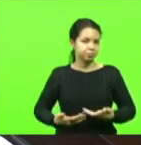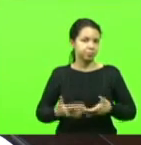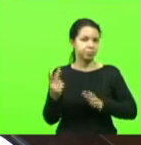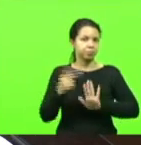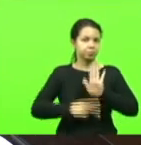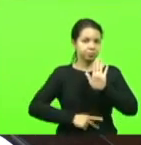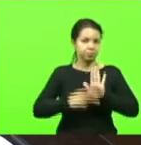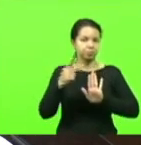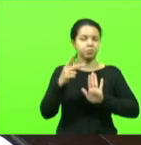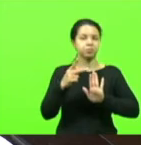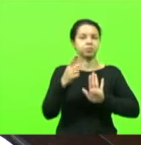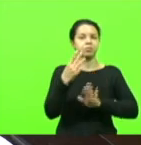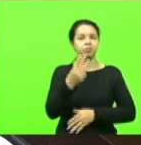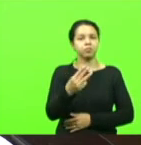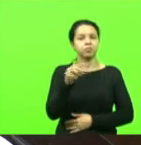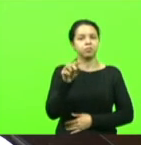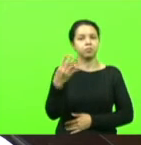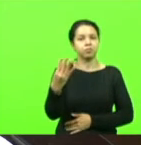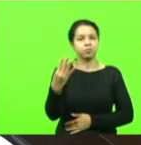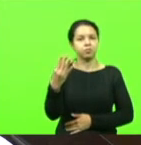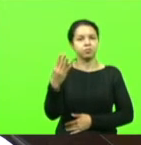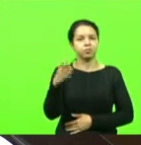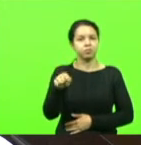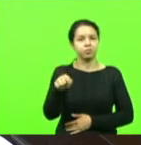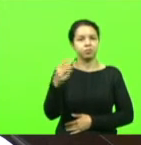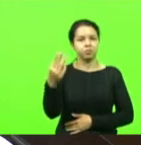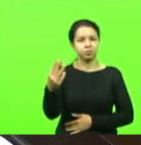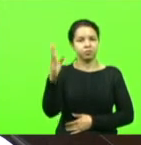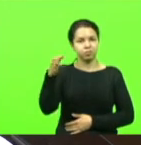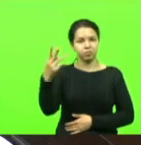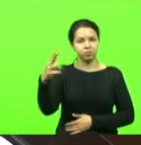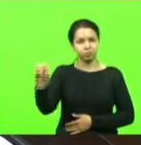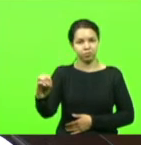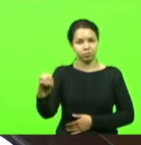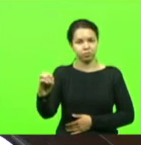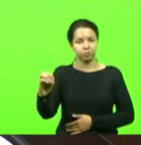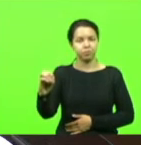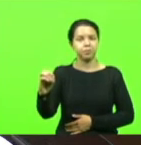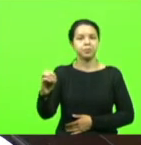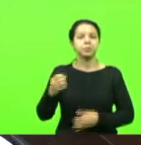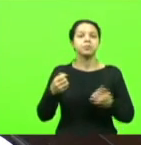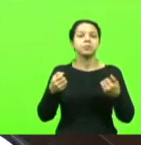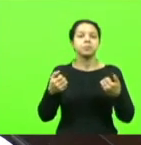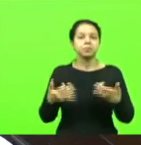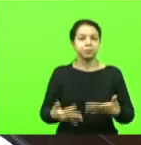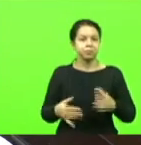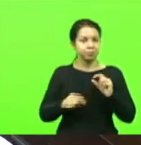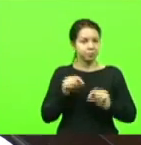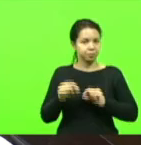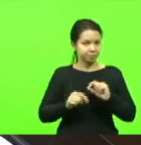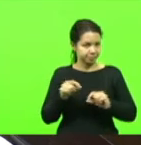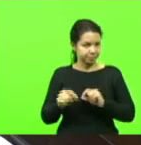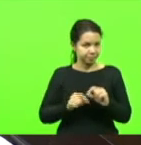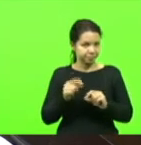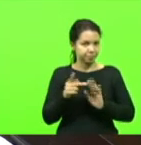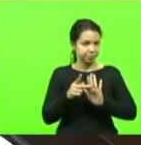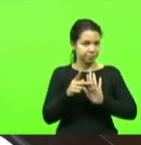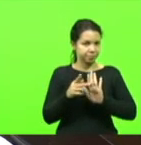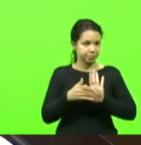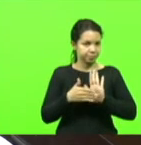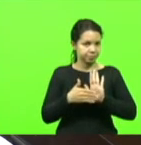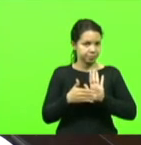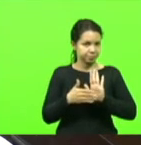projeto três 47.3 de 2020 trata-se de uma proposta Legislativa